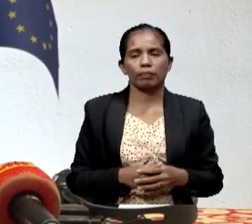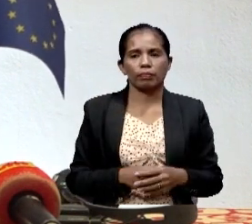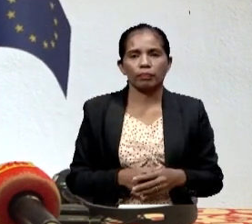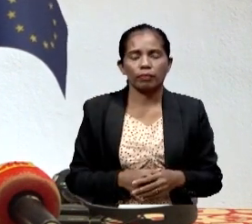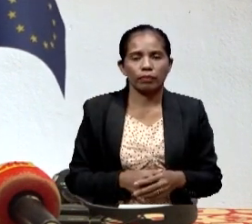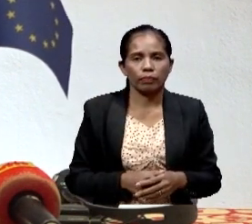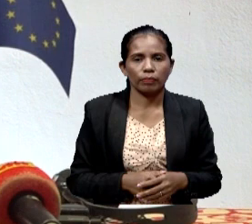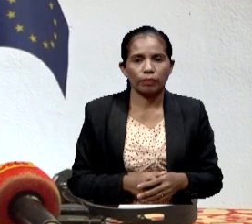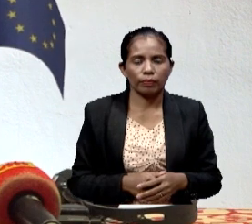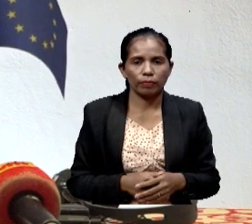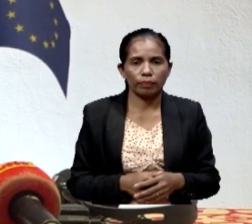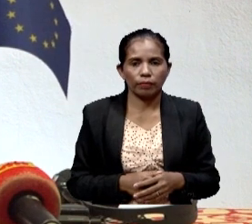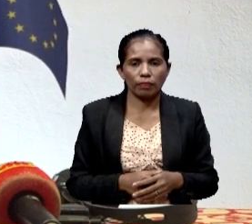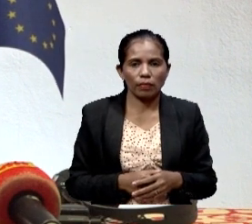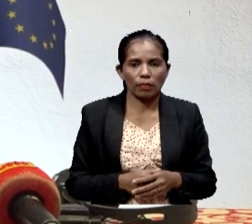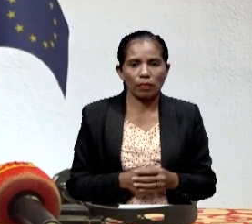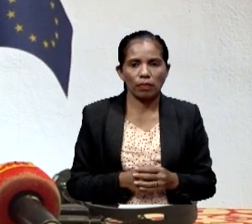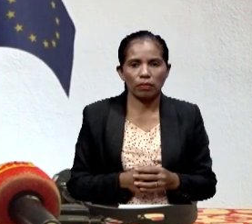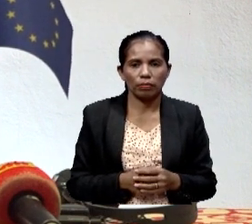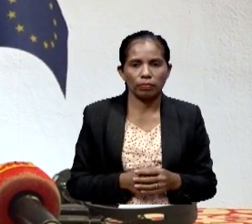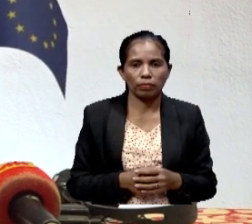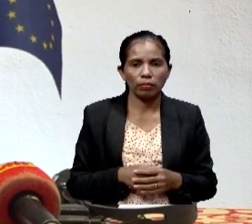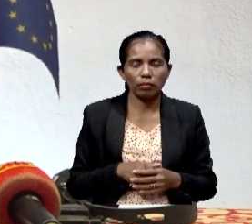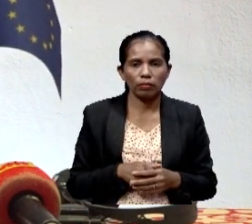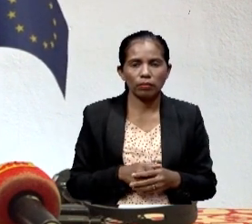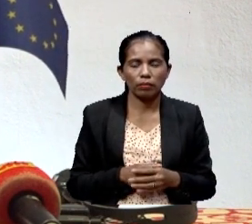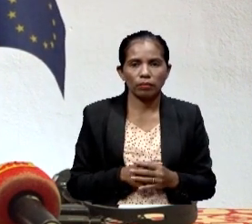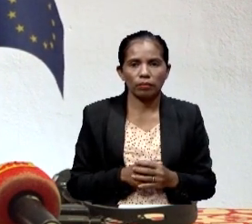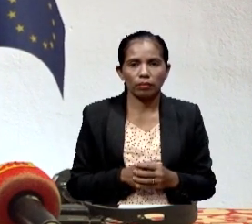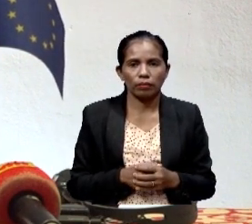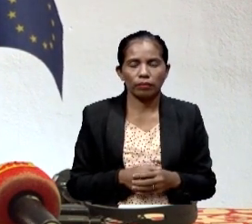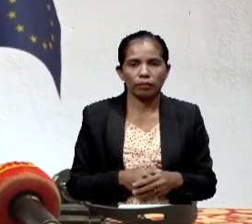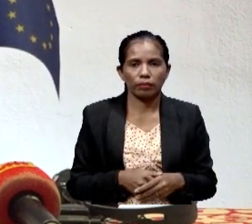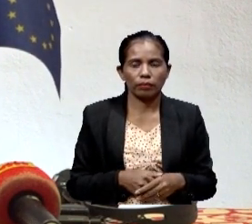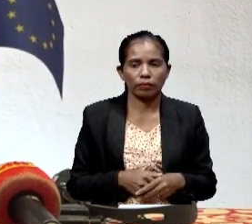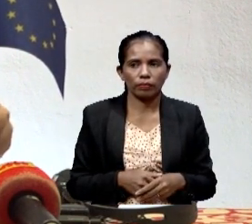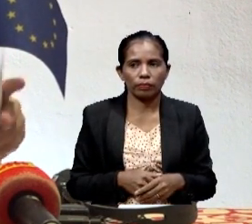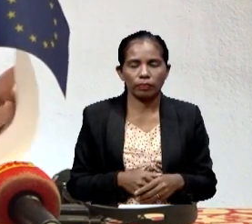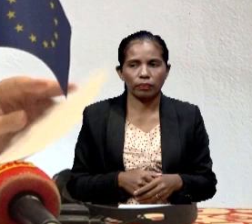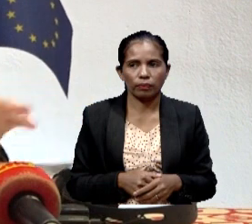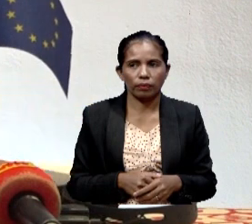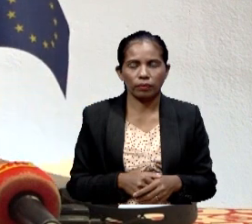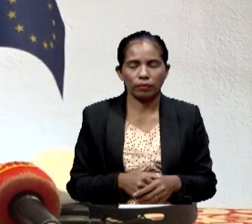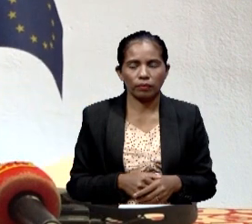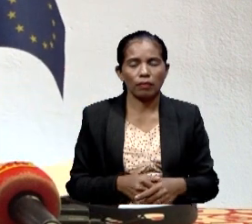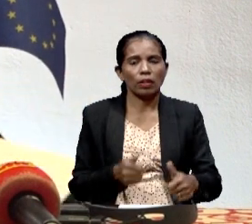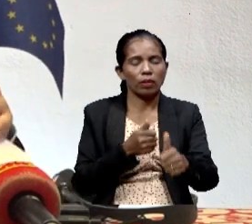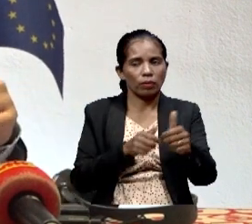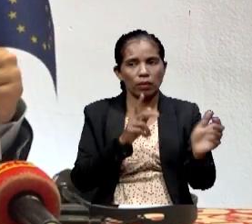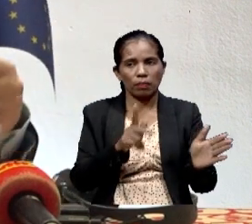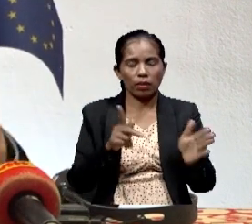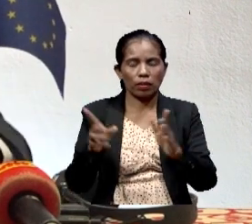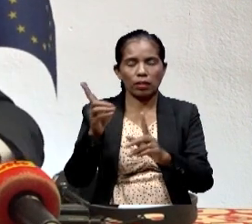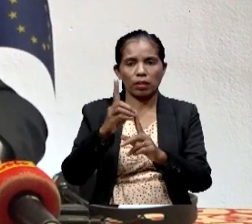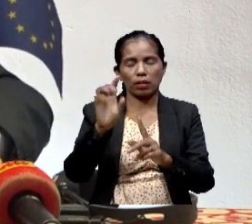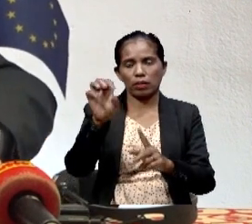requirements in order to strengthen equality, transparency and accountability in the electoral process. Tuir plano e aloro sin